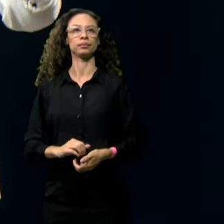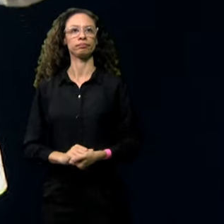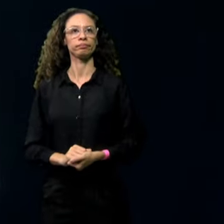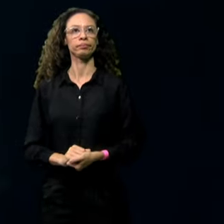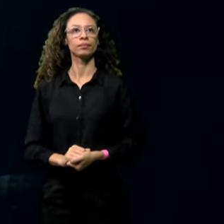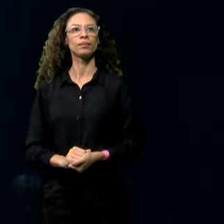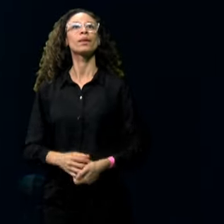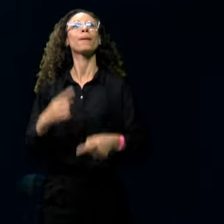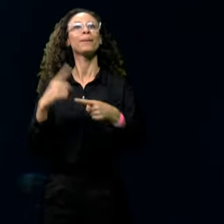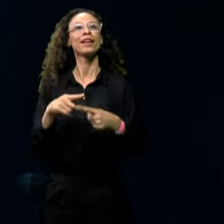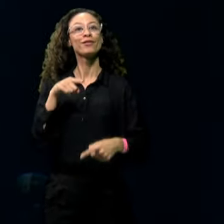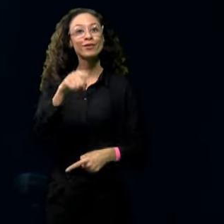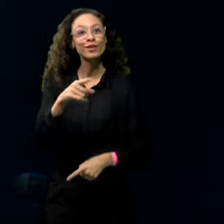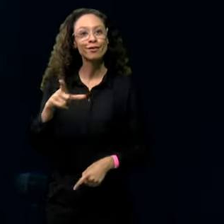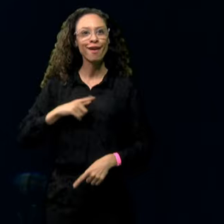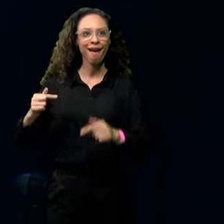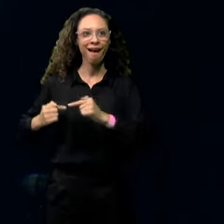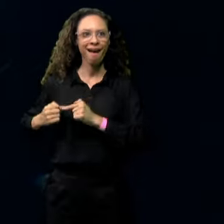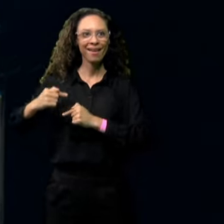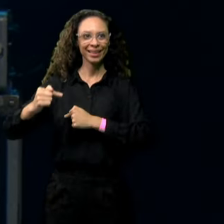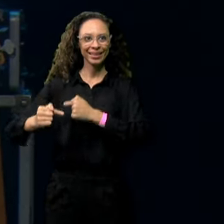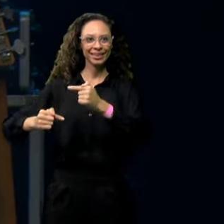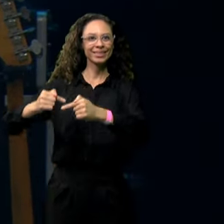pra que você tenha herança